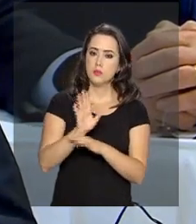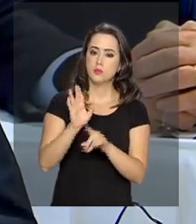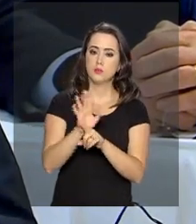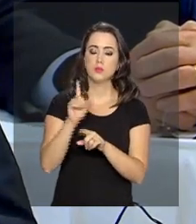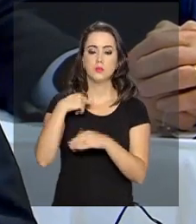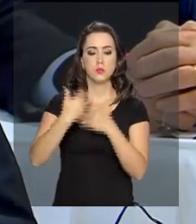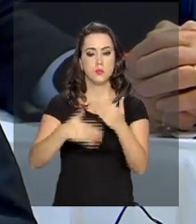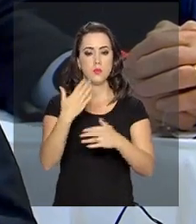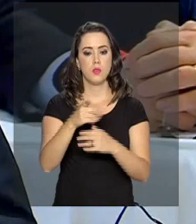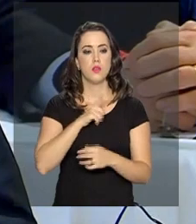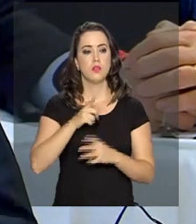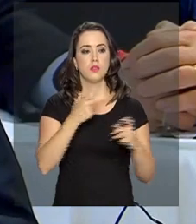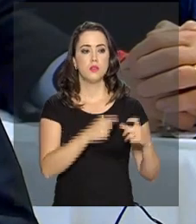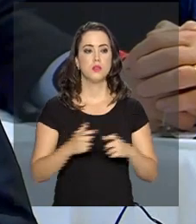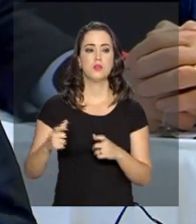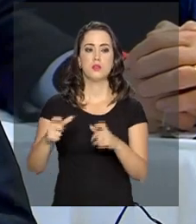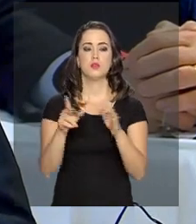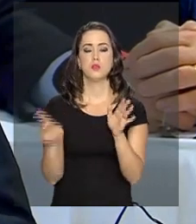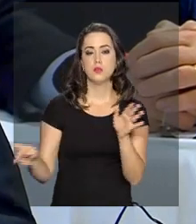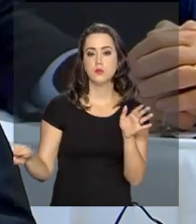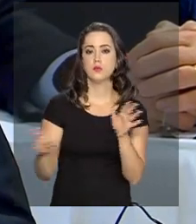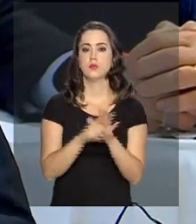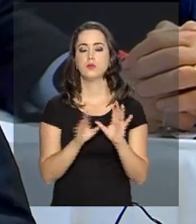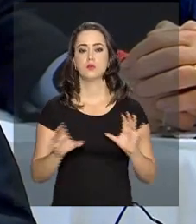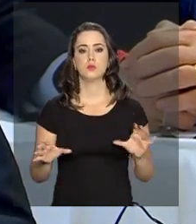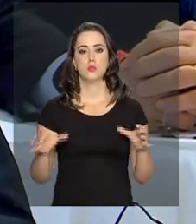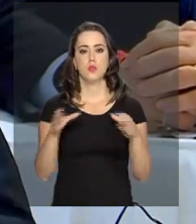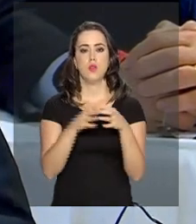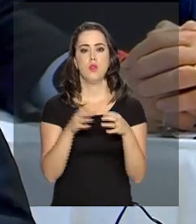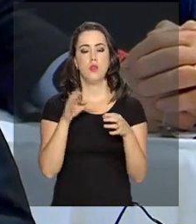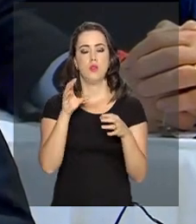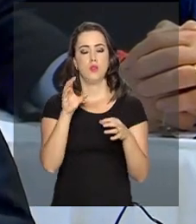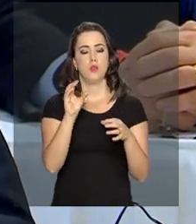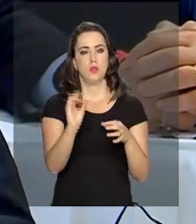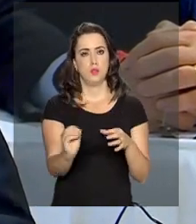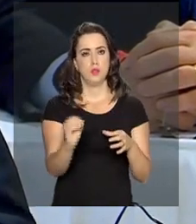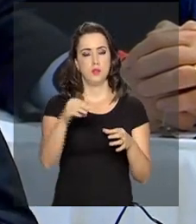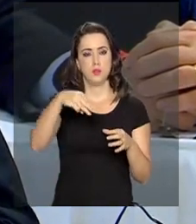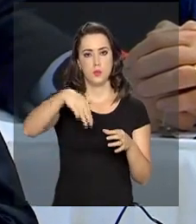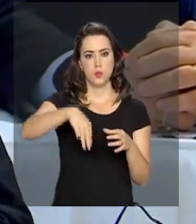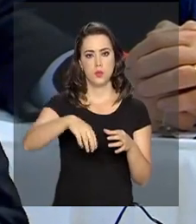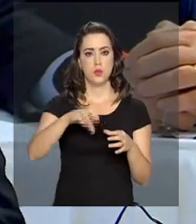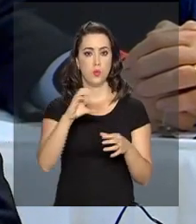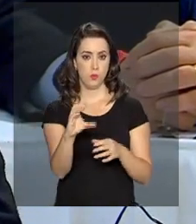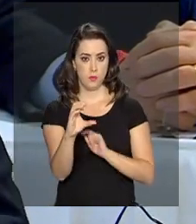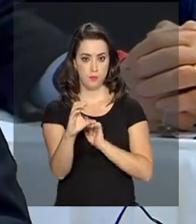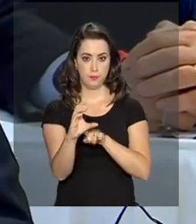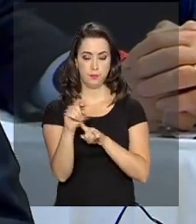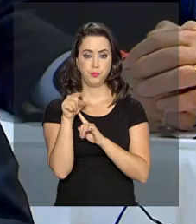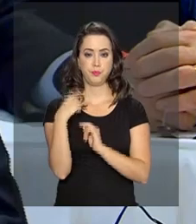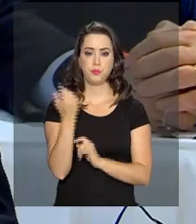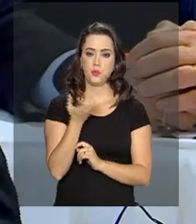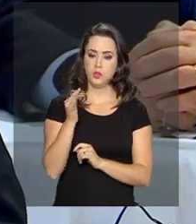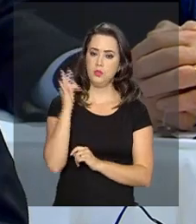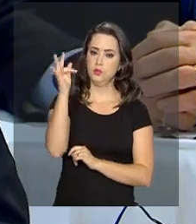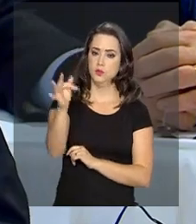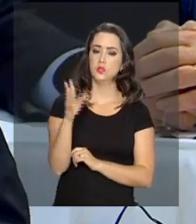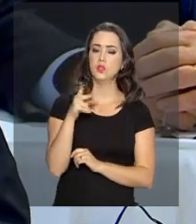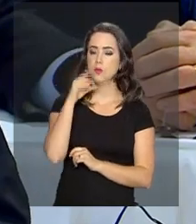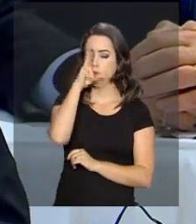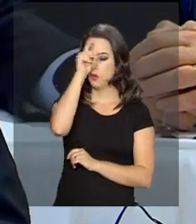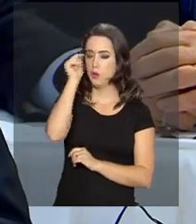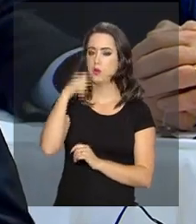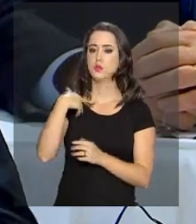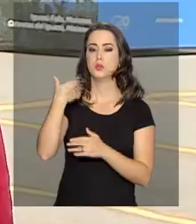debates que tenham lugar na própria Organização Mundial do Comércio sobre o futuro de uma organização que queremos mais forte e